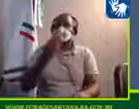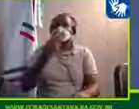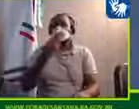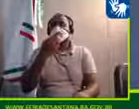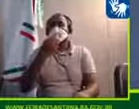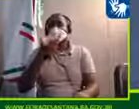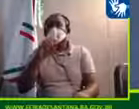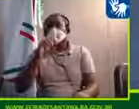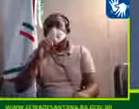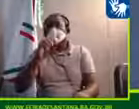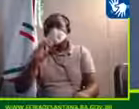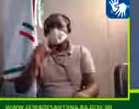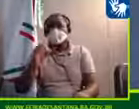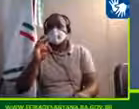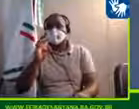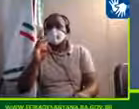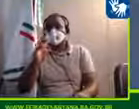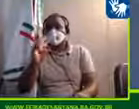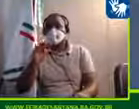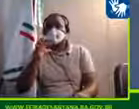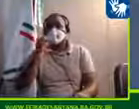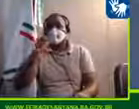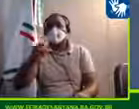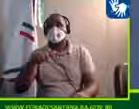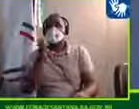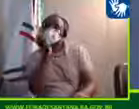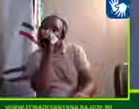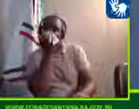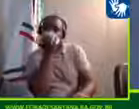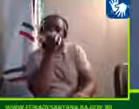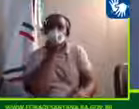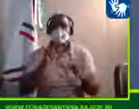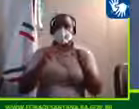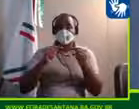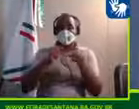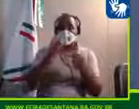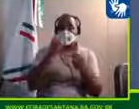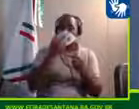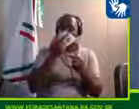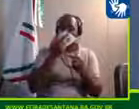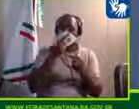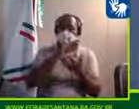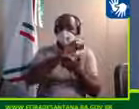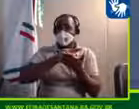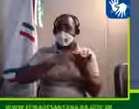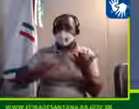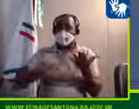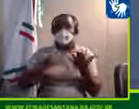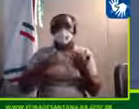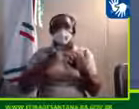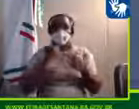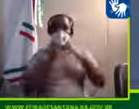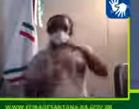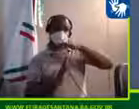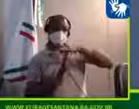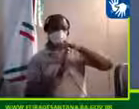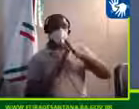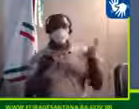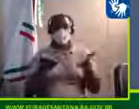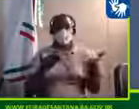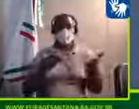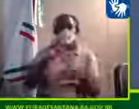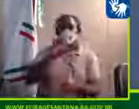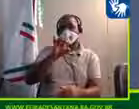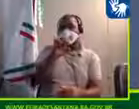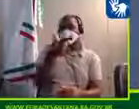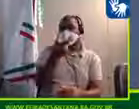R$17.497.386,18 dos recursos que também foram mandados. Temos vencimentos hoje, né, vários vencimentos hoje também,